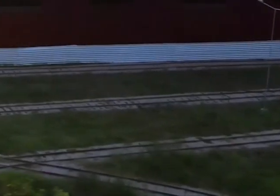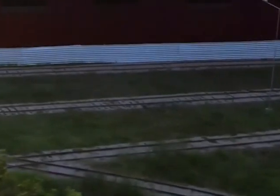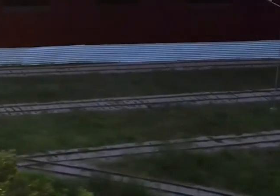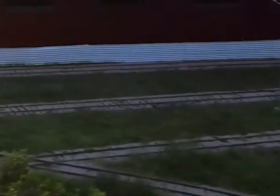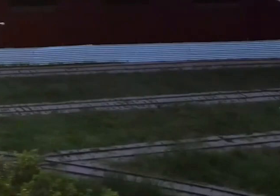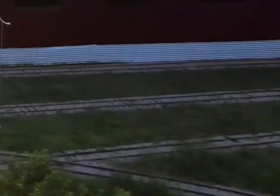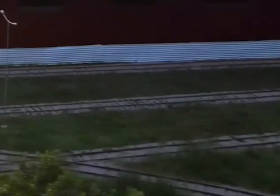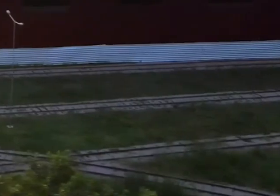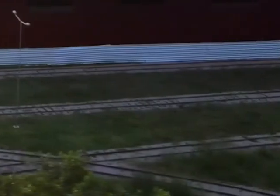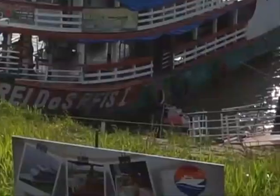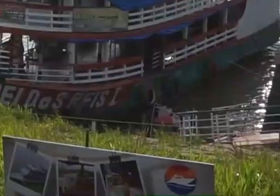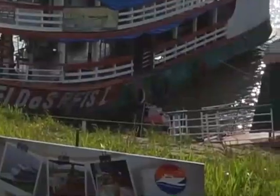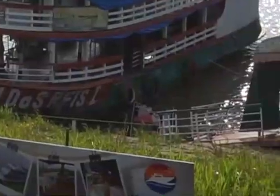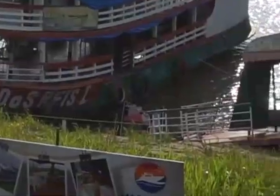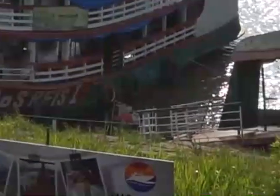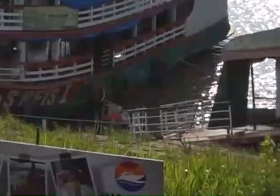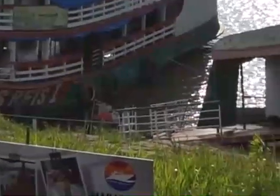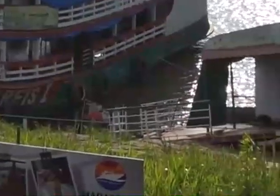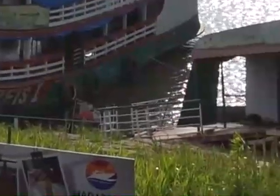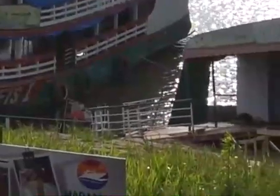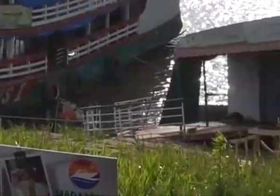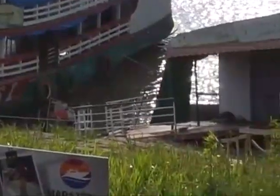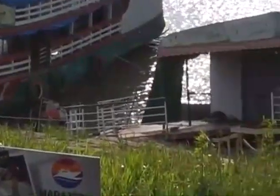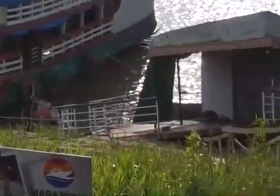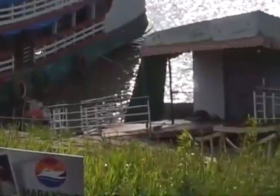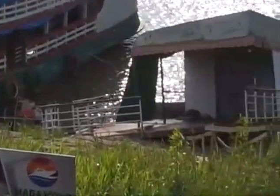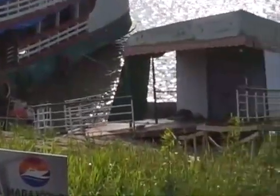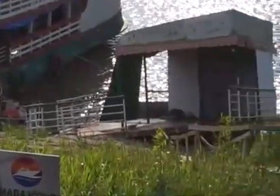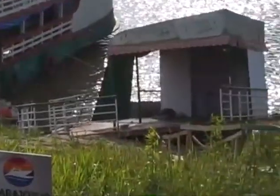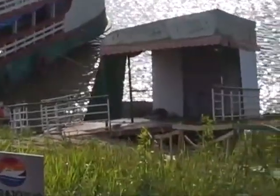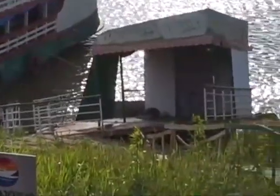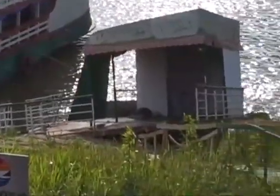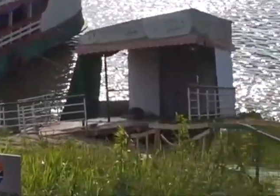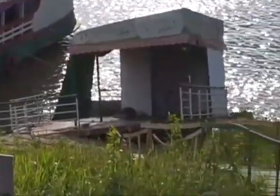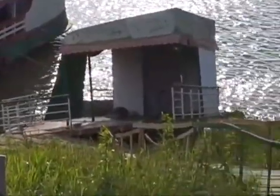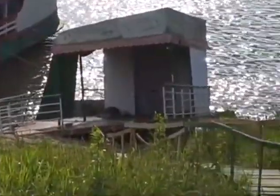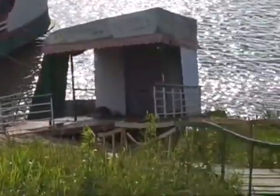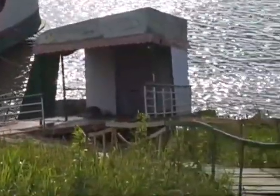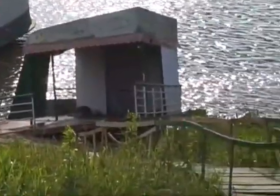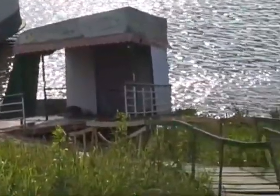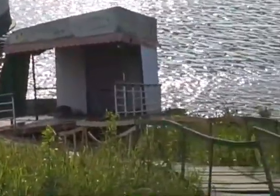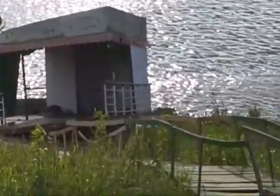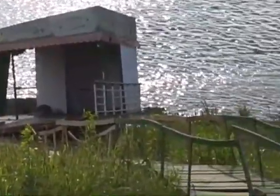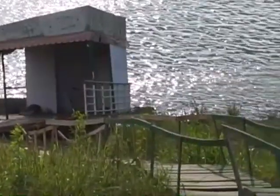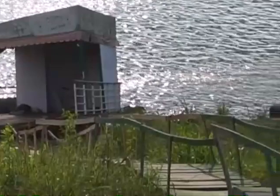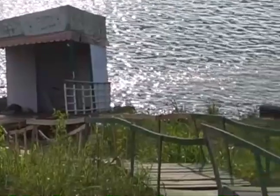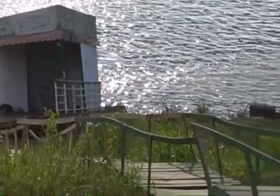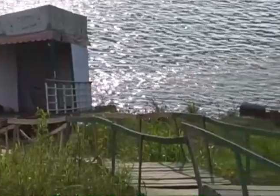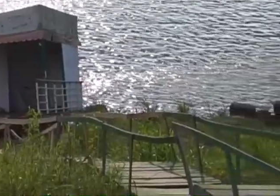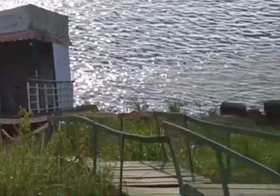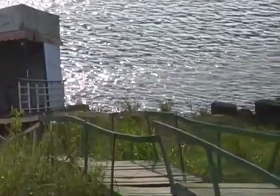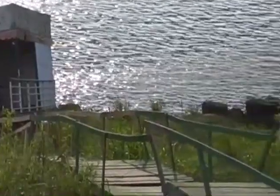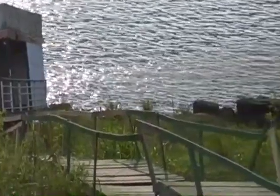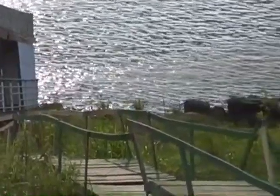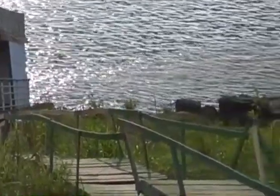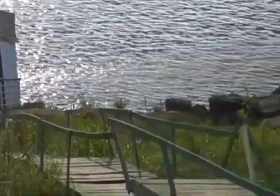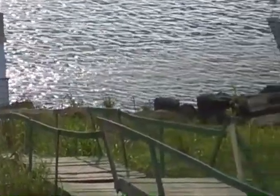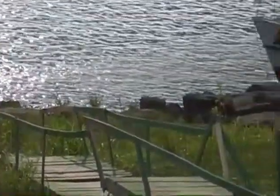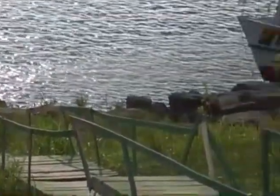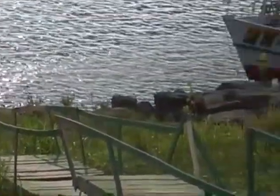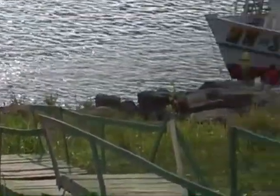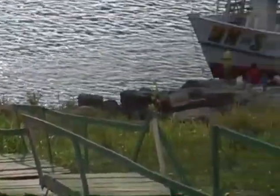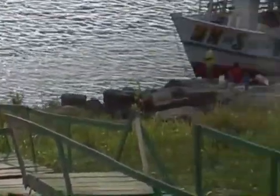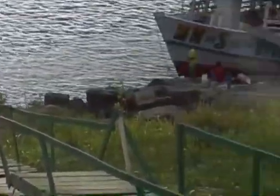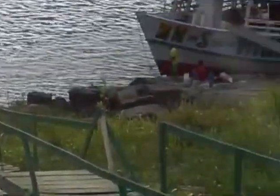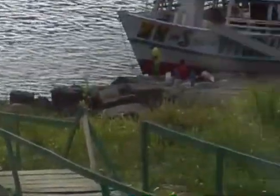rio perene, ele tem sempre água. E um detalhe, esse rio e